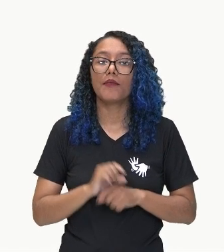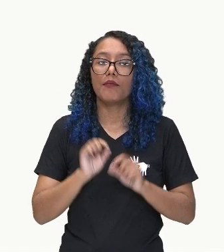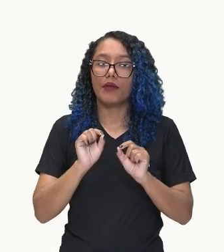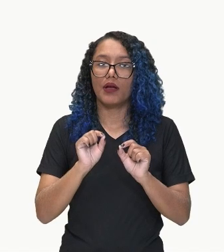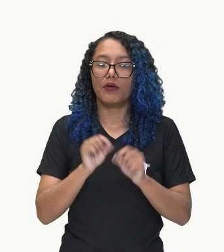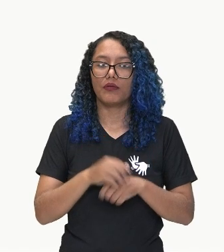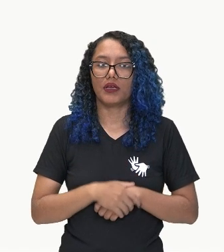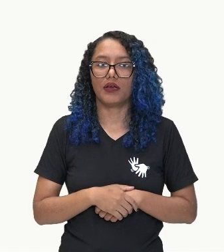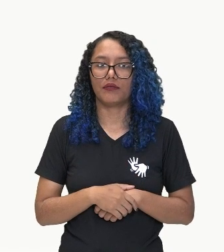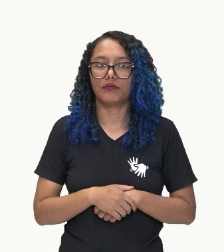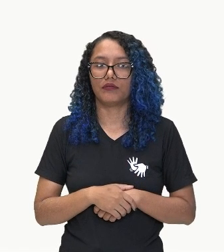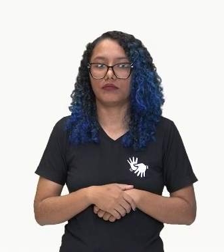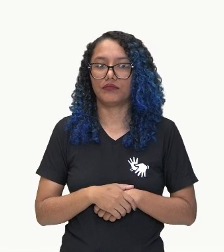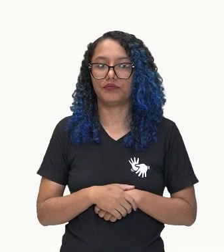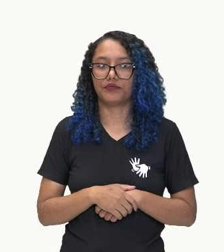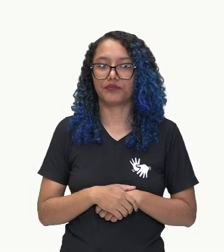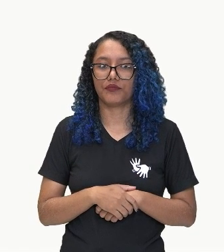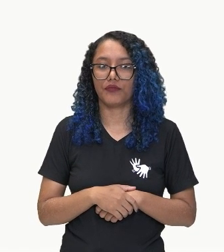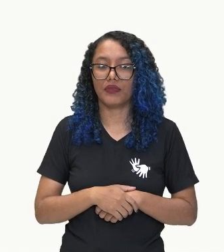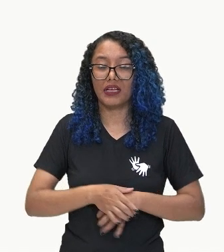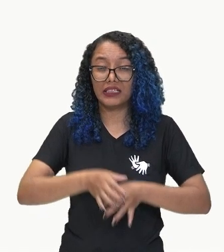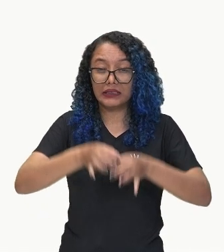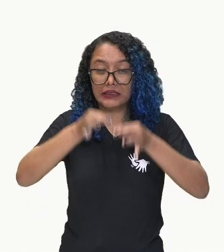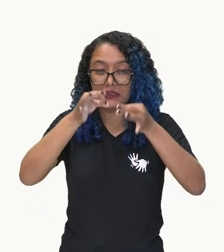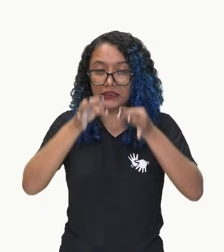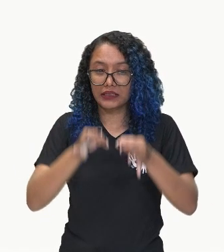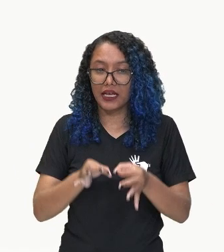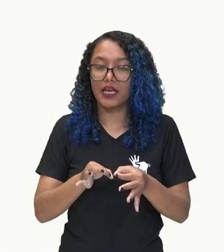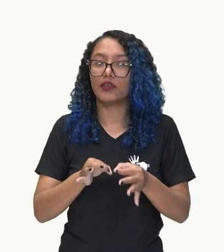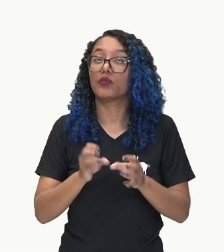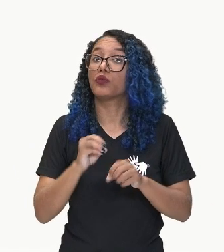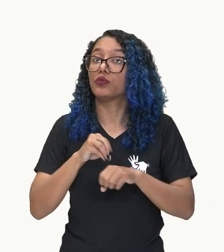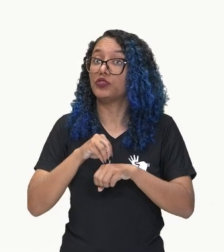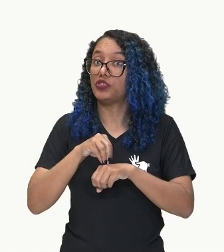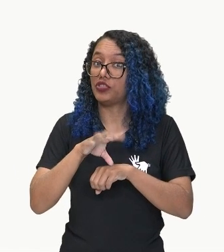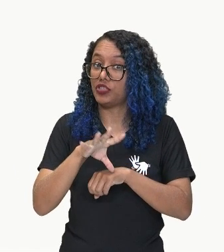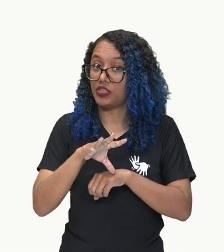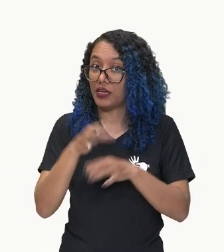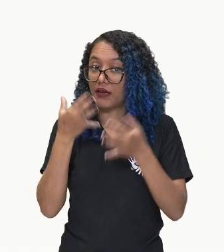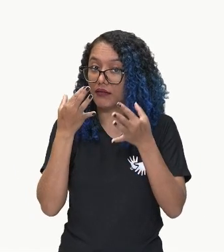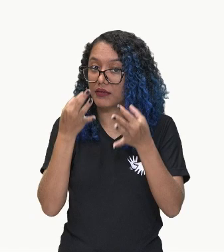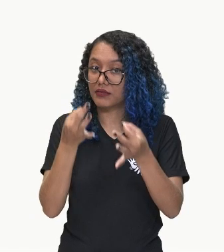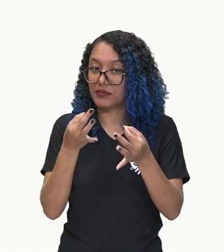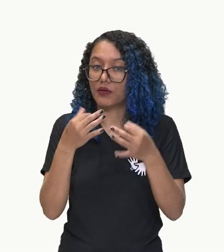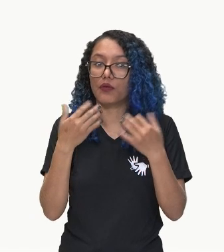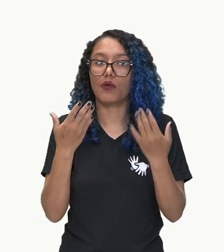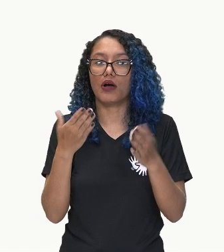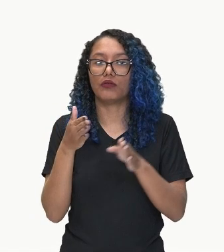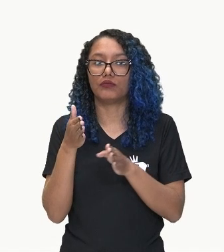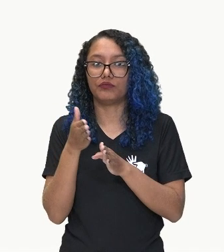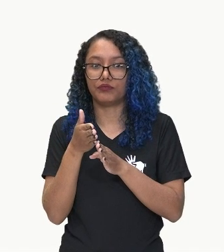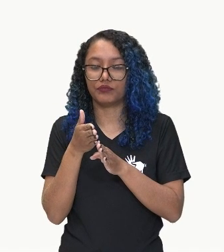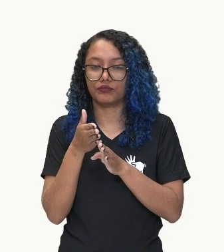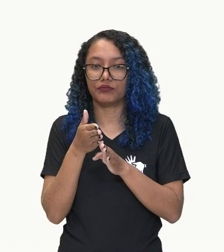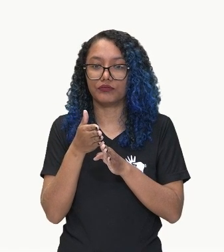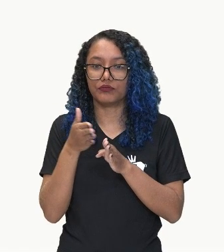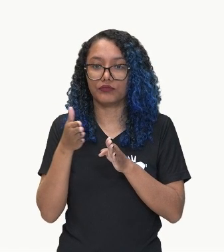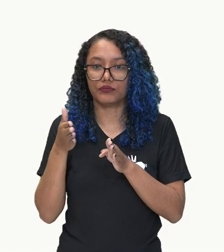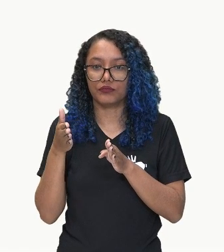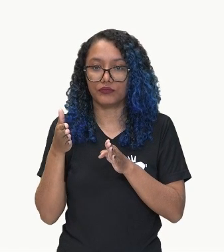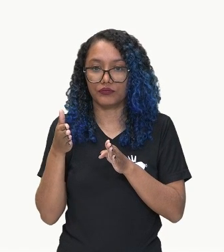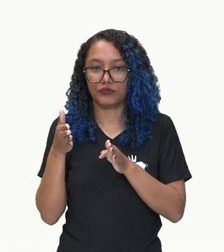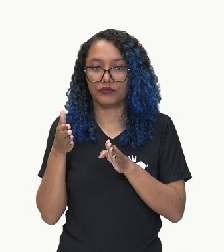correta da quantidade de casas decimais, não esqueça da dica. Considere aí da direita para a esquerda para fazer a